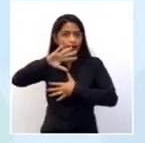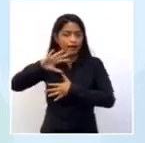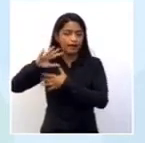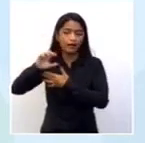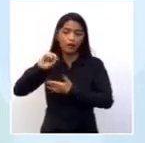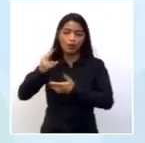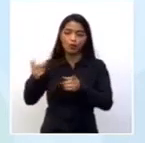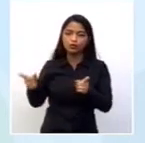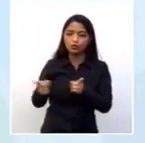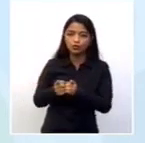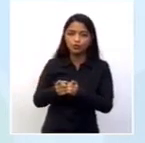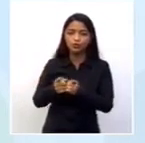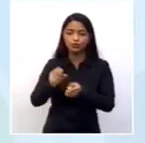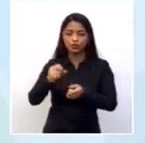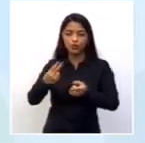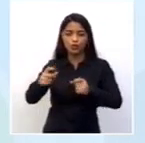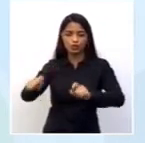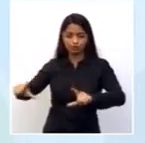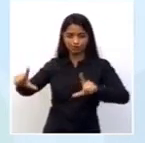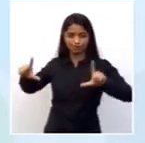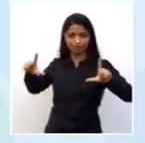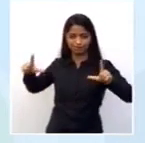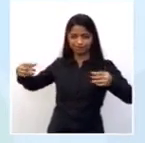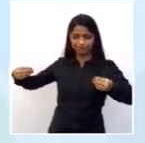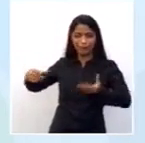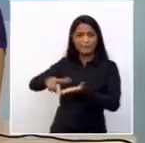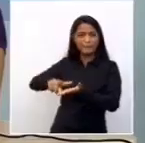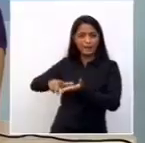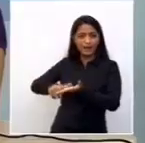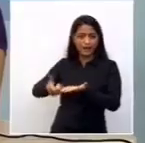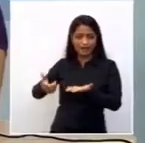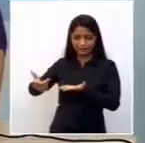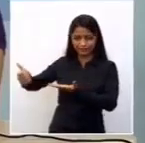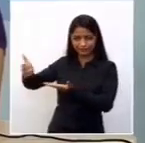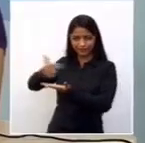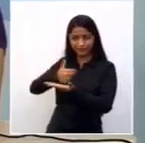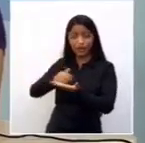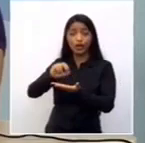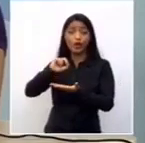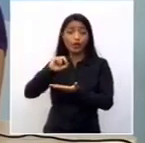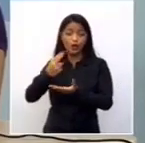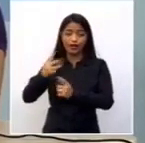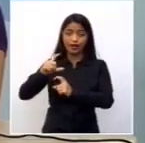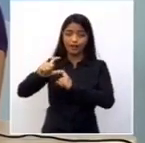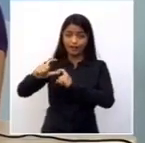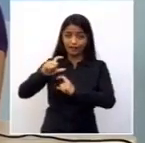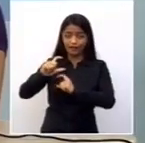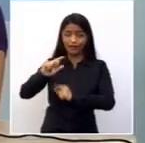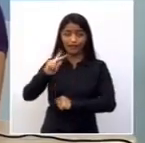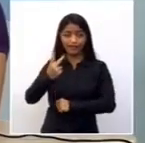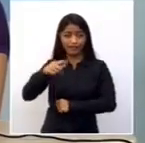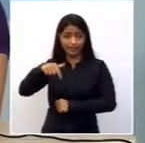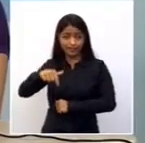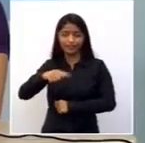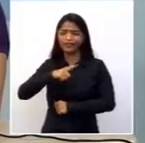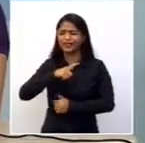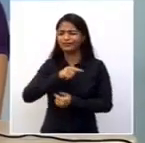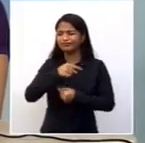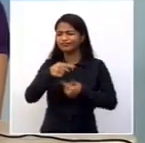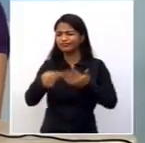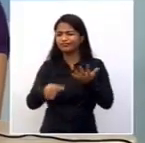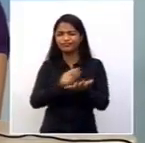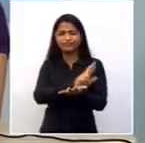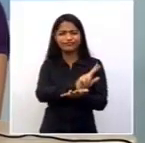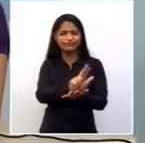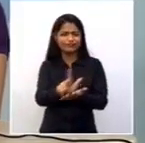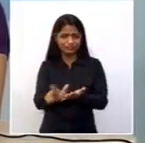quadrinhos, entre outros. Eu acho que a tecnologia, ela oportuniza